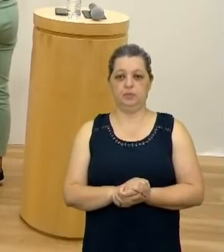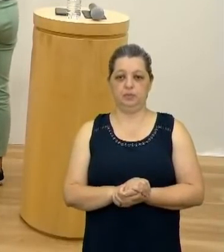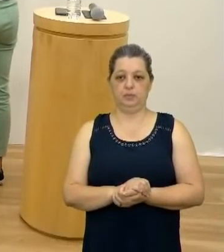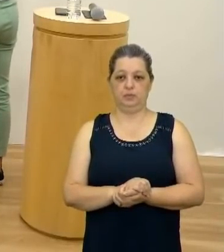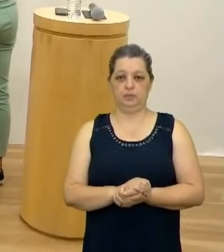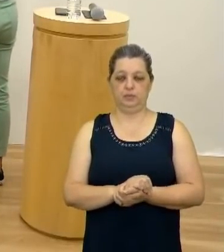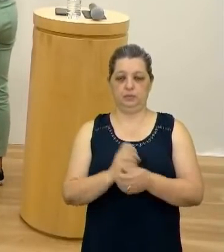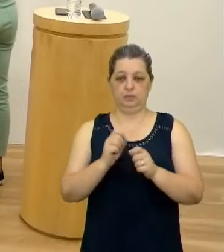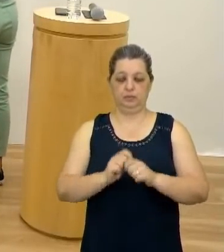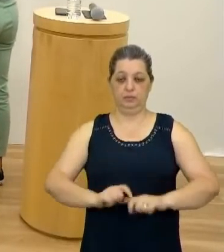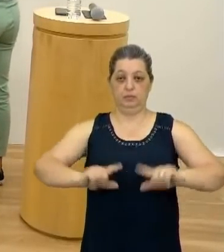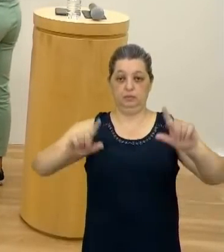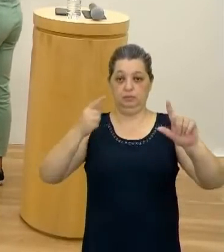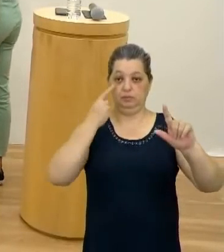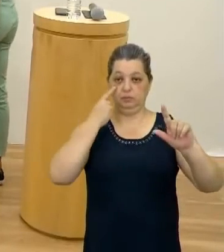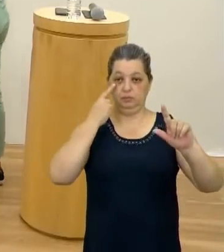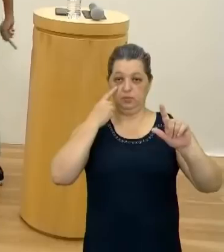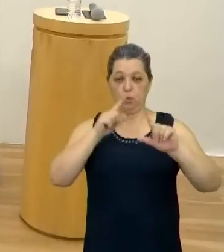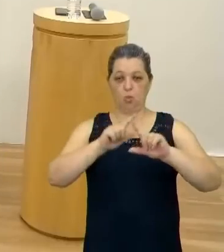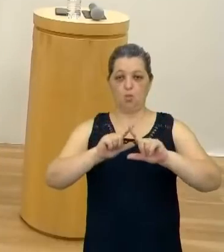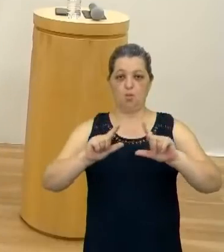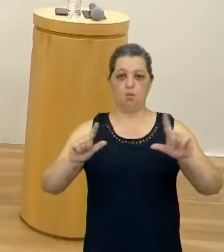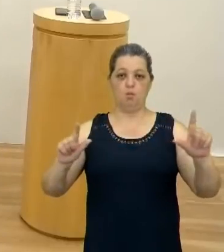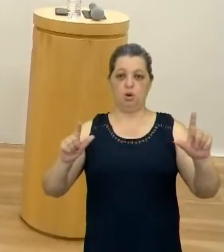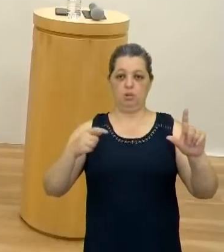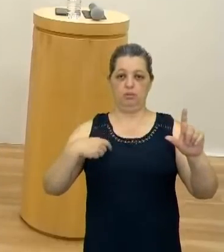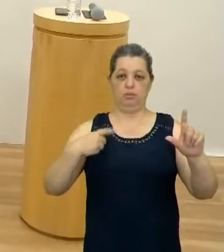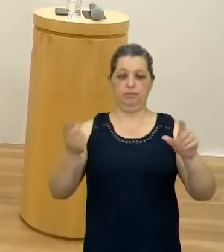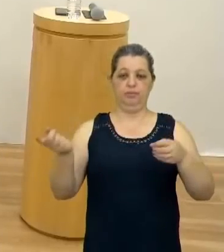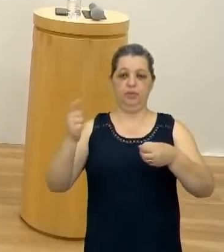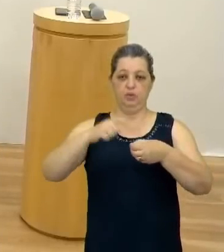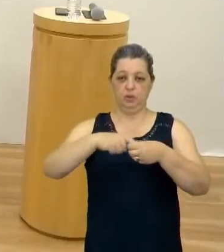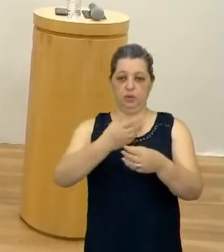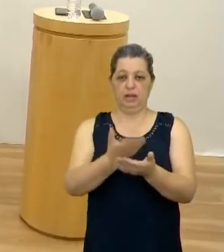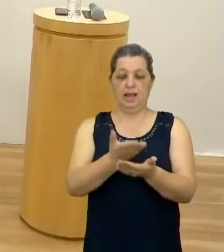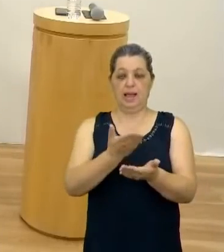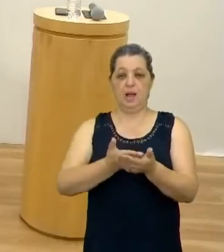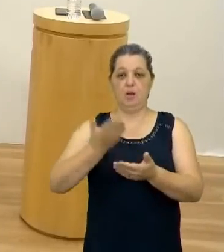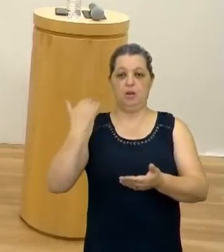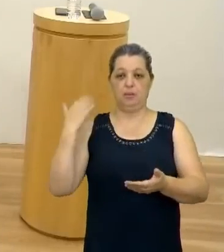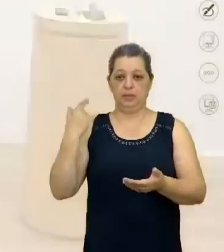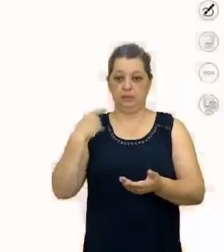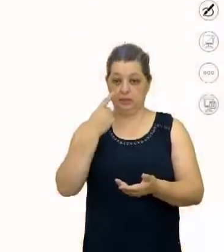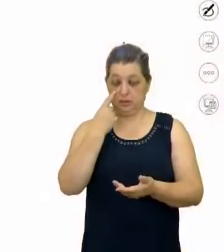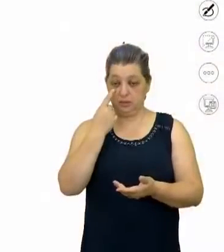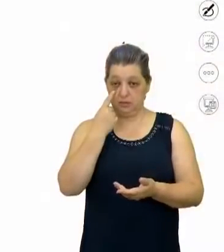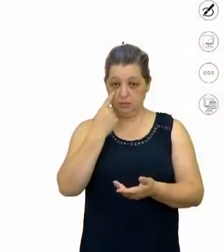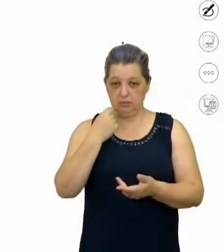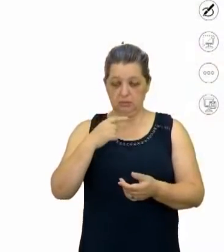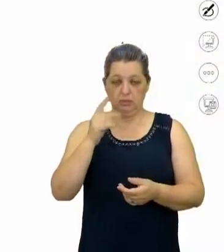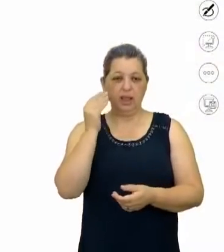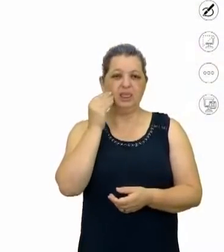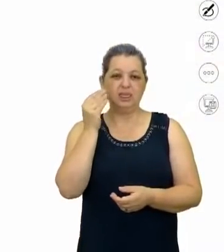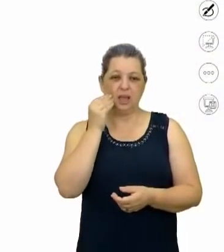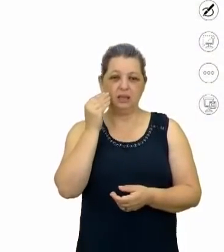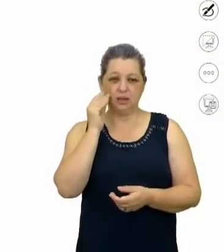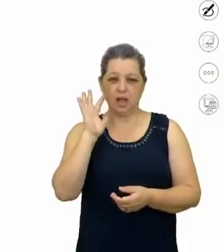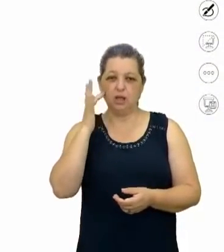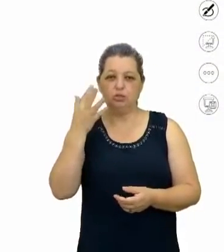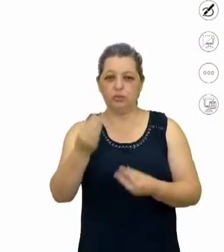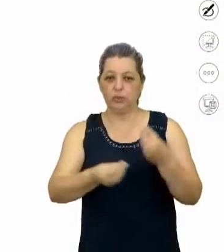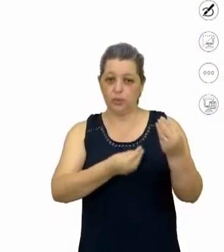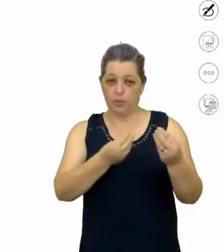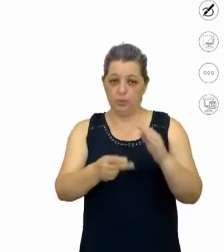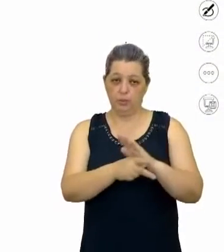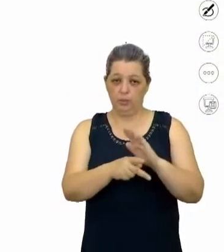telinha. Deixa eu ver aqui uma tela em branco. E eu quero, então, só voltar na aula passada, eu quero que vocês tentem resolver este produto notável aqui,